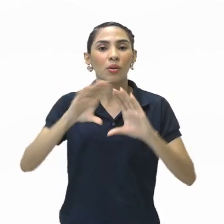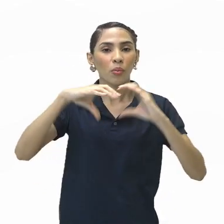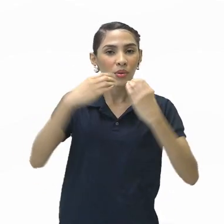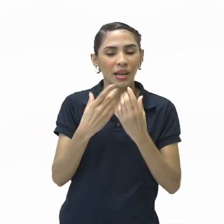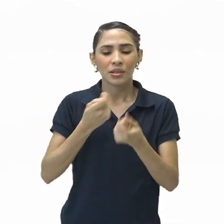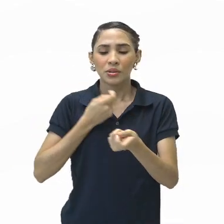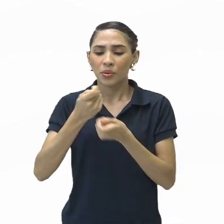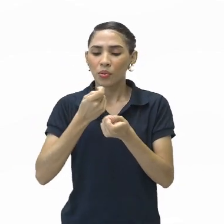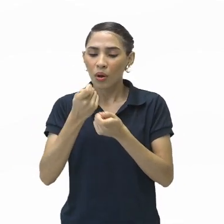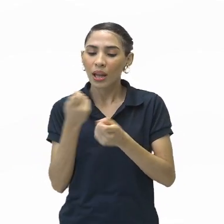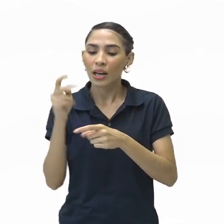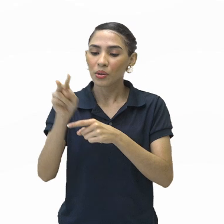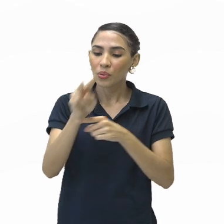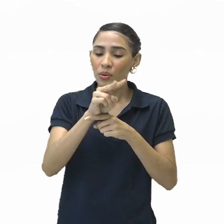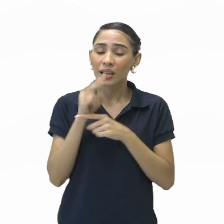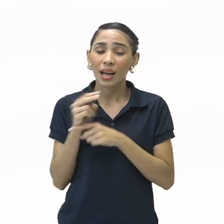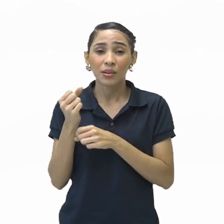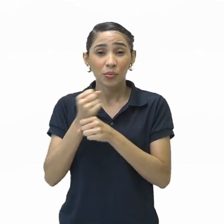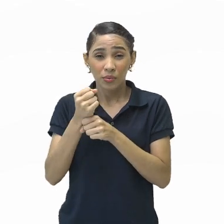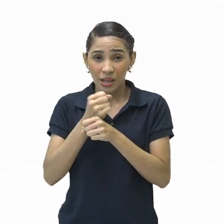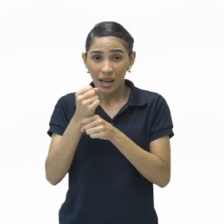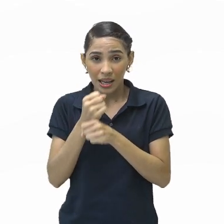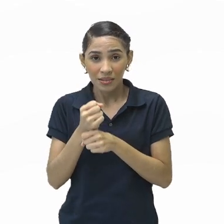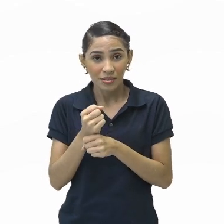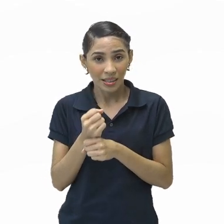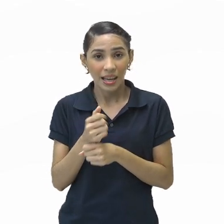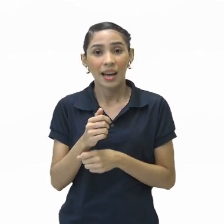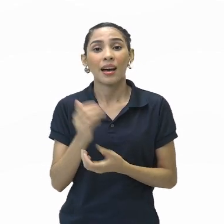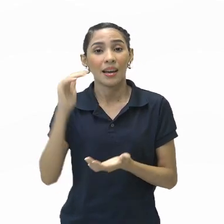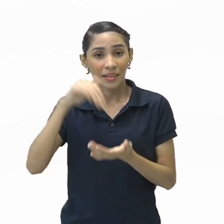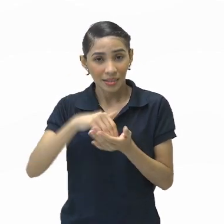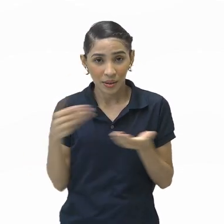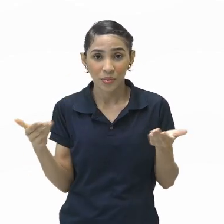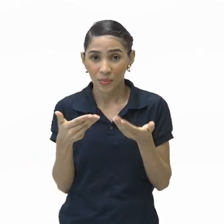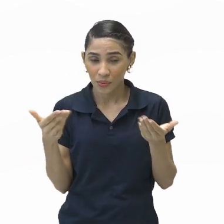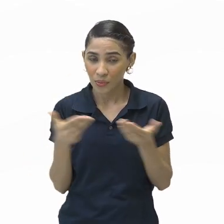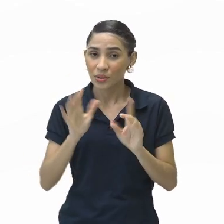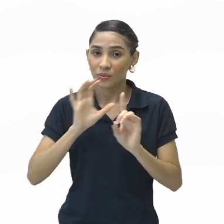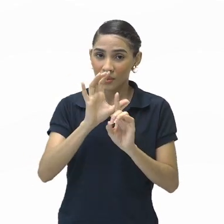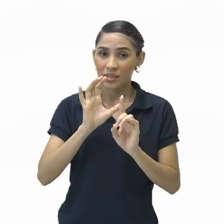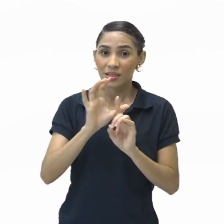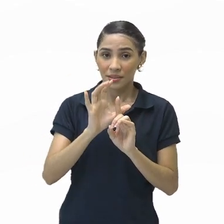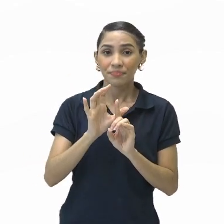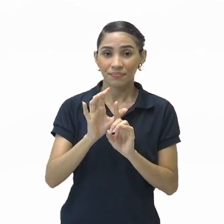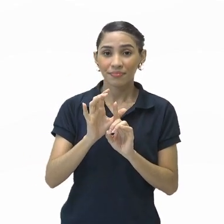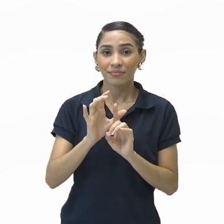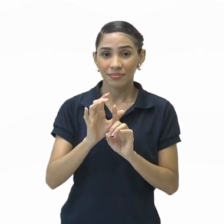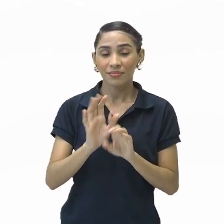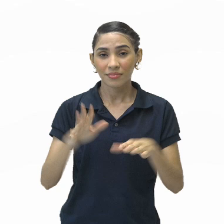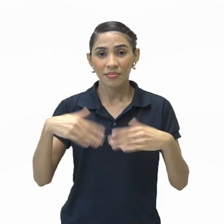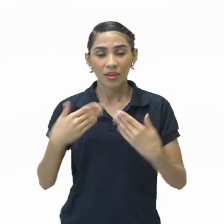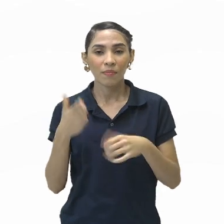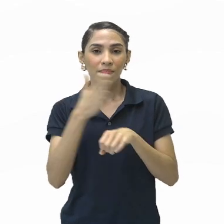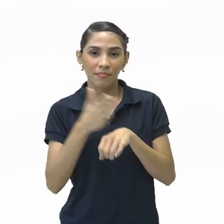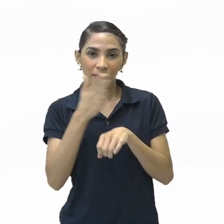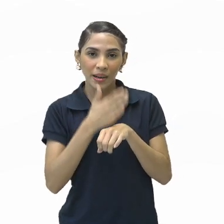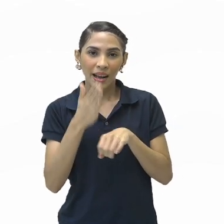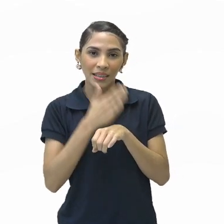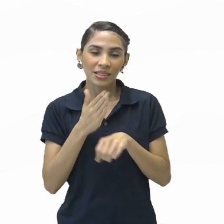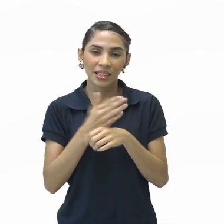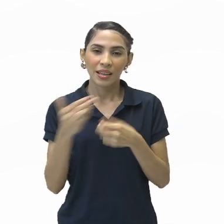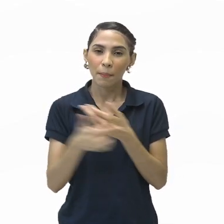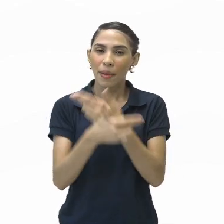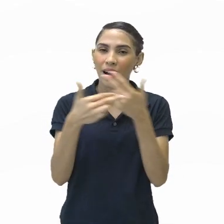isso durante todos esses séculos e que ainda estão presentes nas gerações hoje em dia. Né? As práticas das